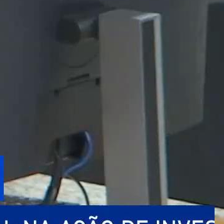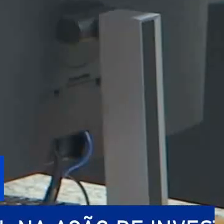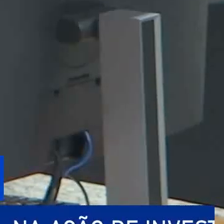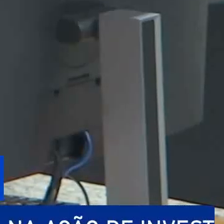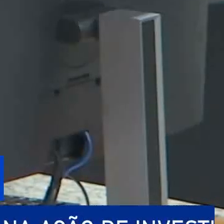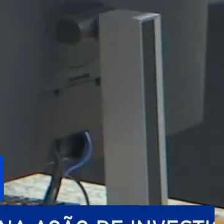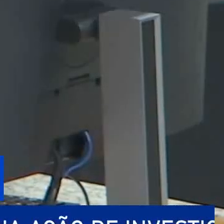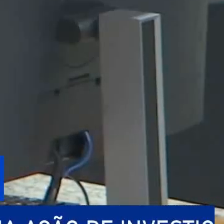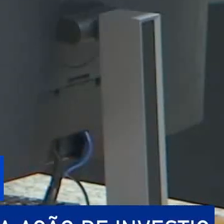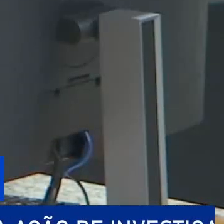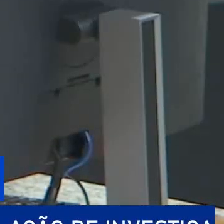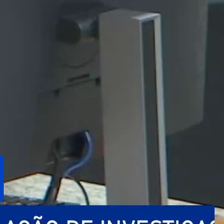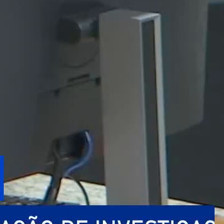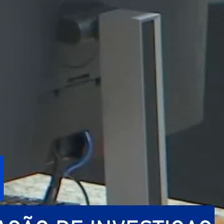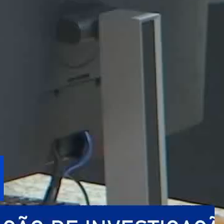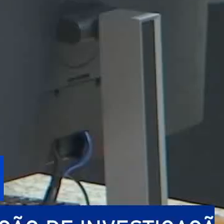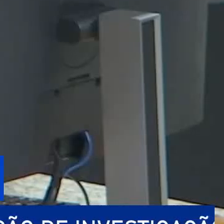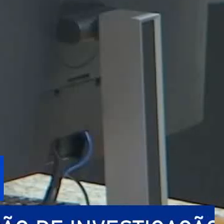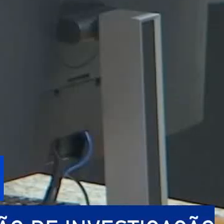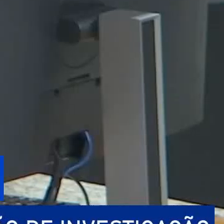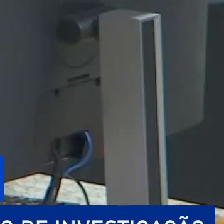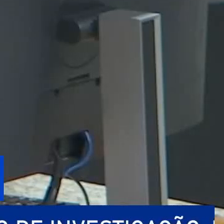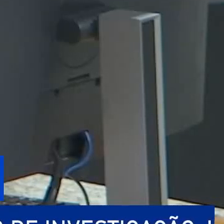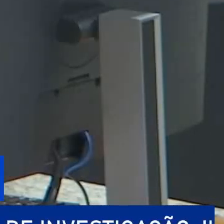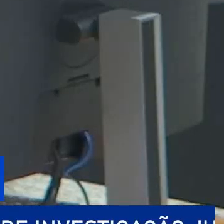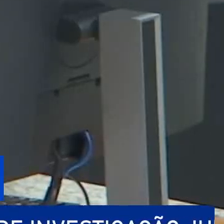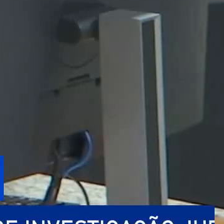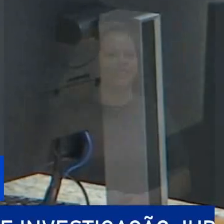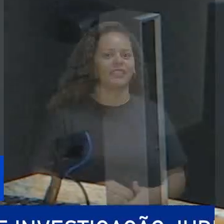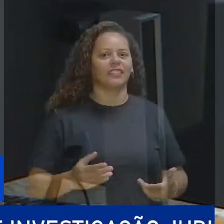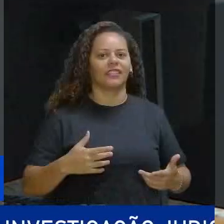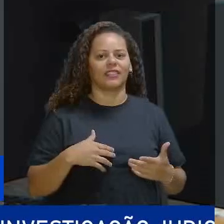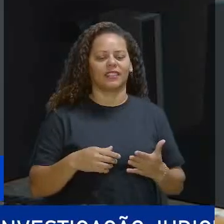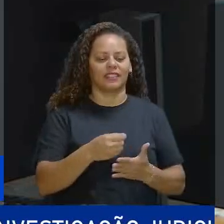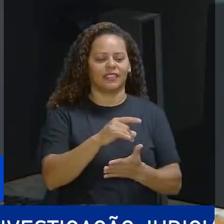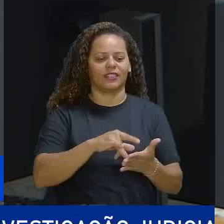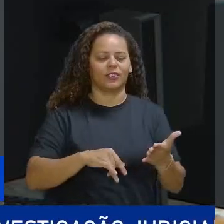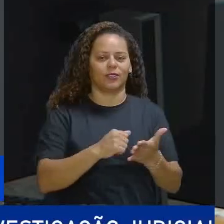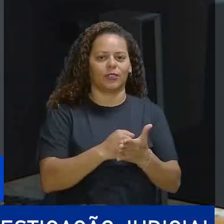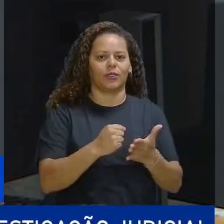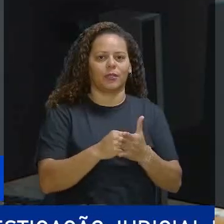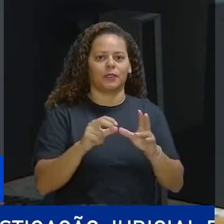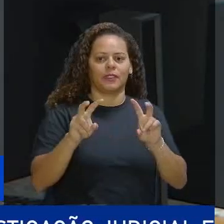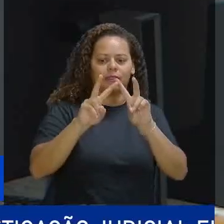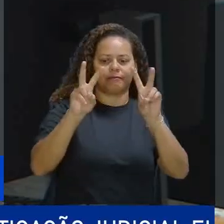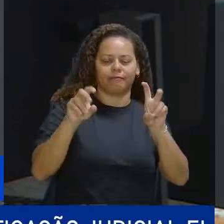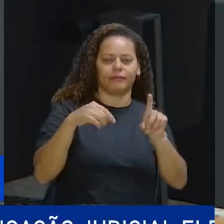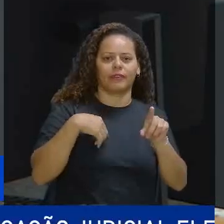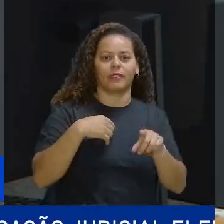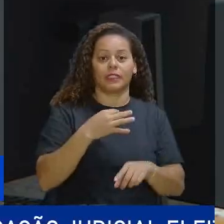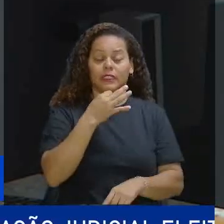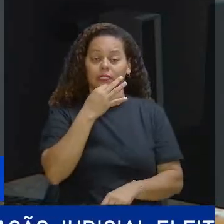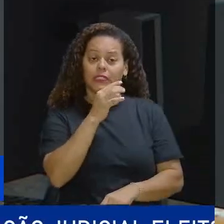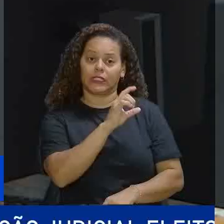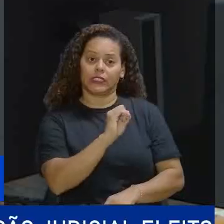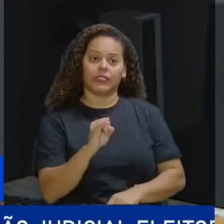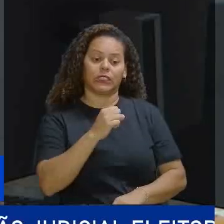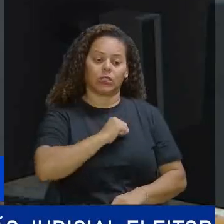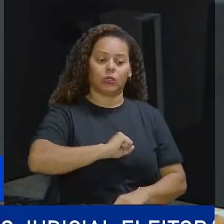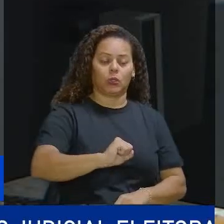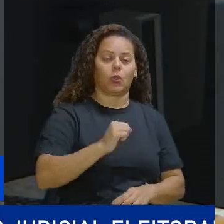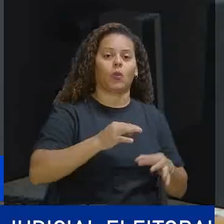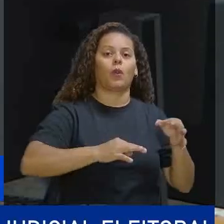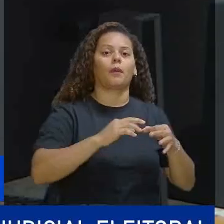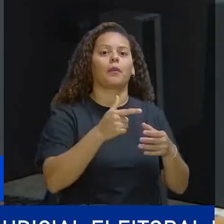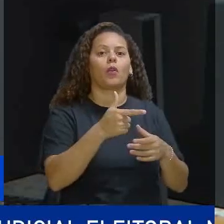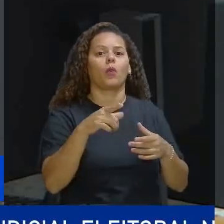artigos 268 e 270 do Código Eleitoral, na valoração dos documentos médicos, em suposto cerceamento de defesa e no pré-questionamento de